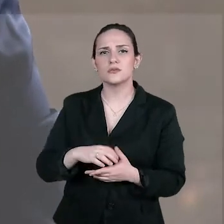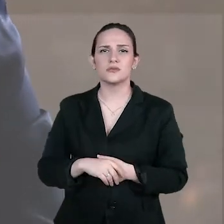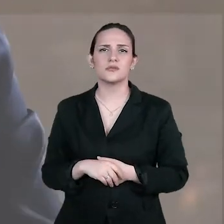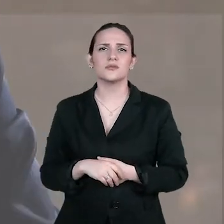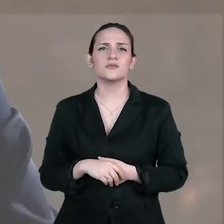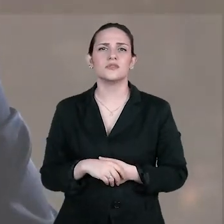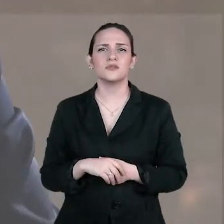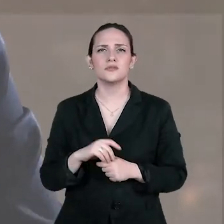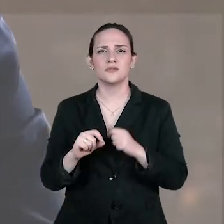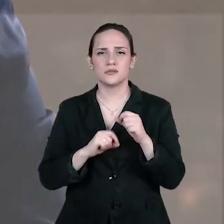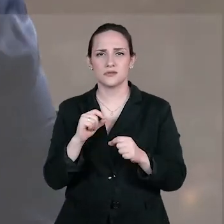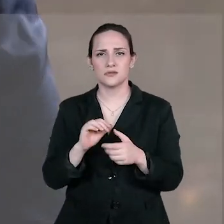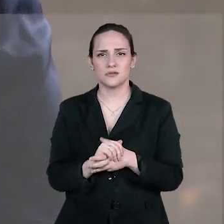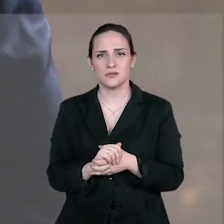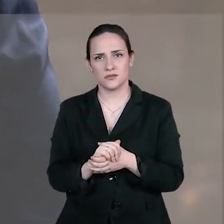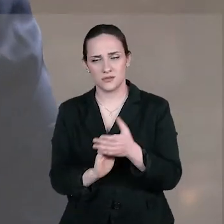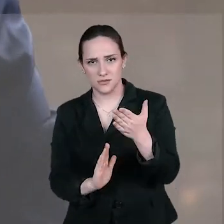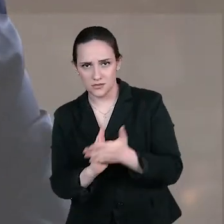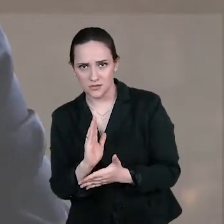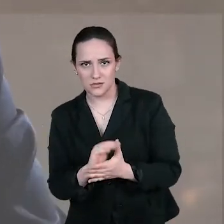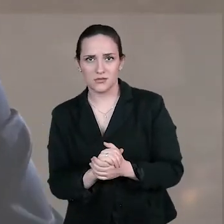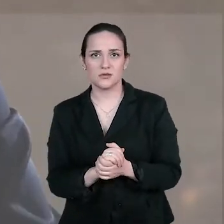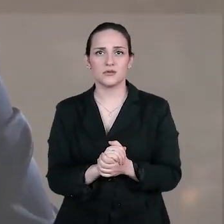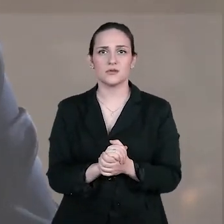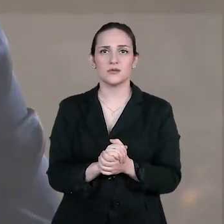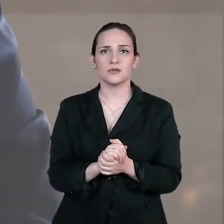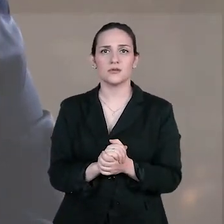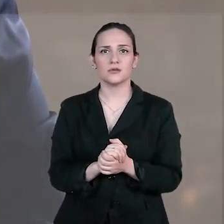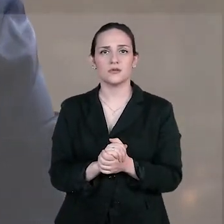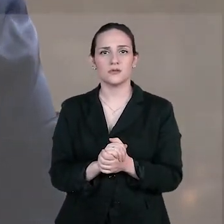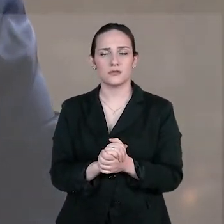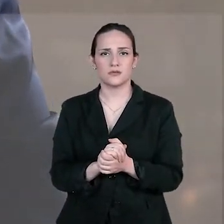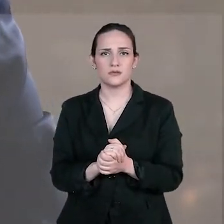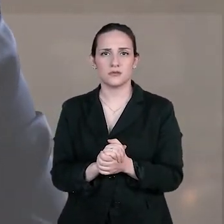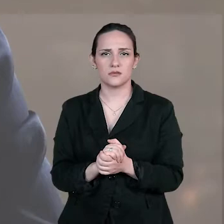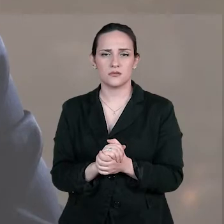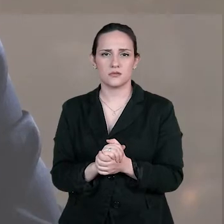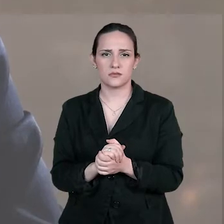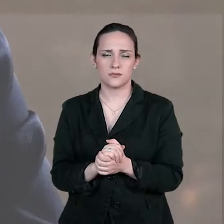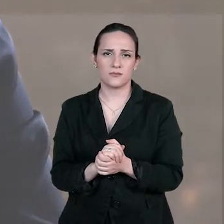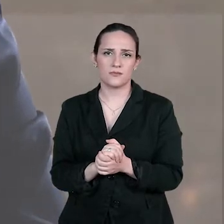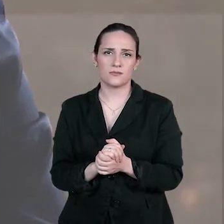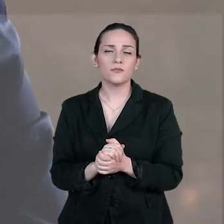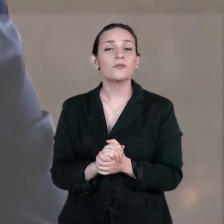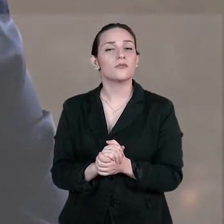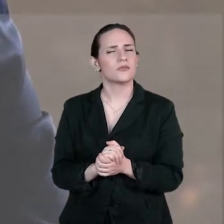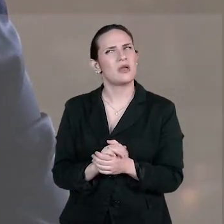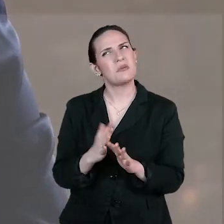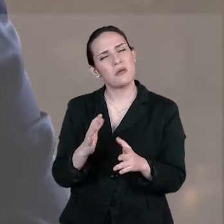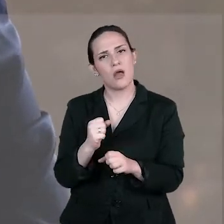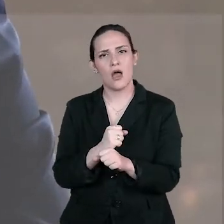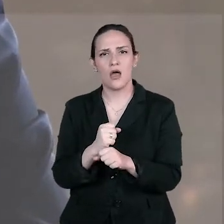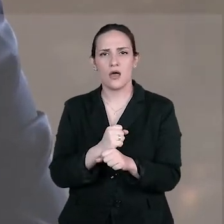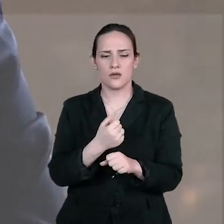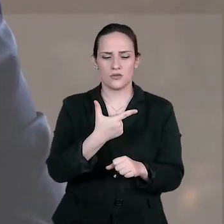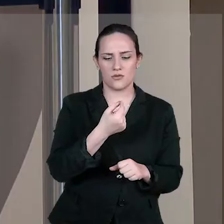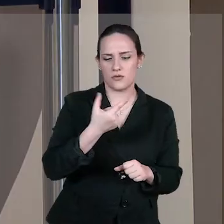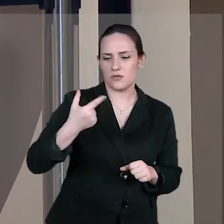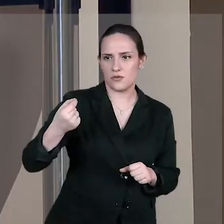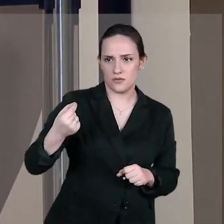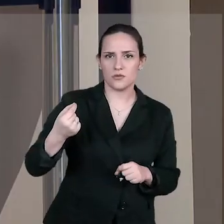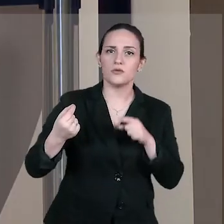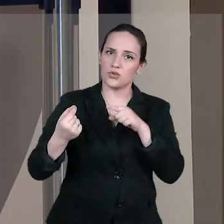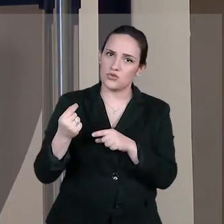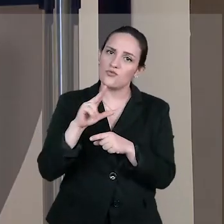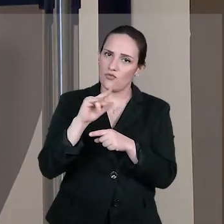Olha, Paulo, se fosse aprovada hoje, 2019, eu conseguiria te antecipar que ela pode passar a valer a partir de 2020.